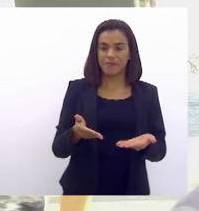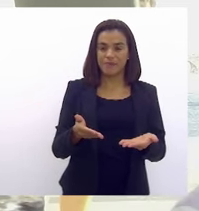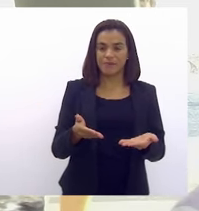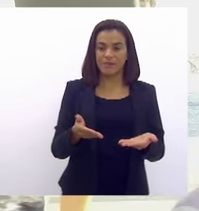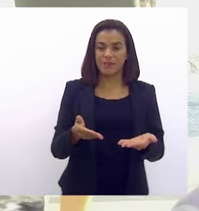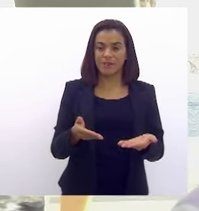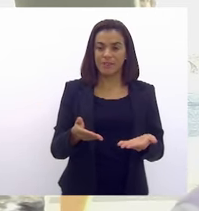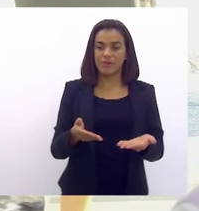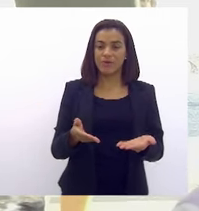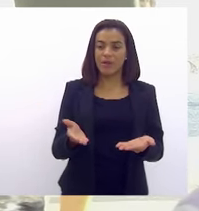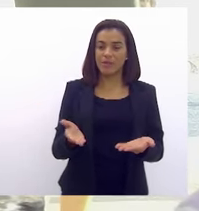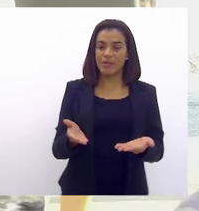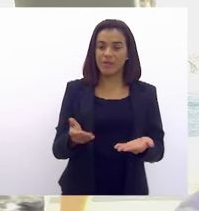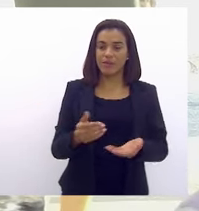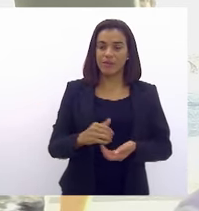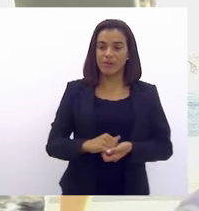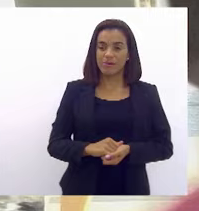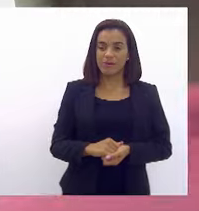então.